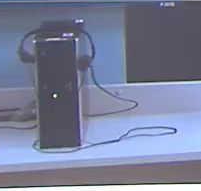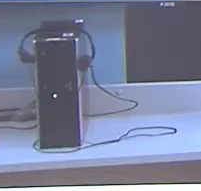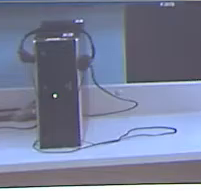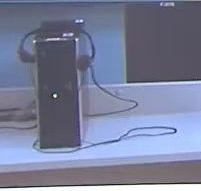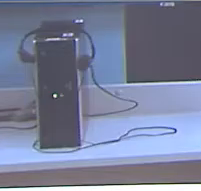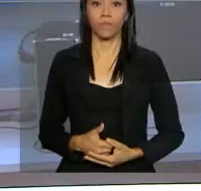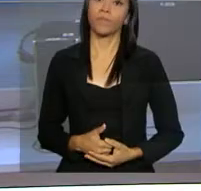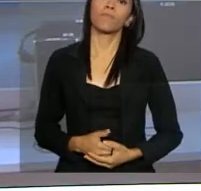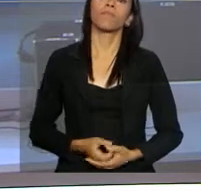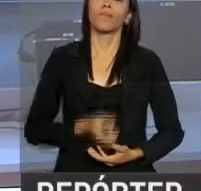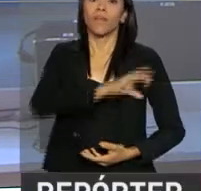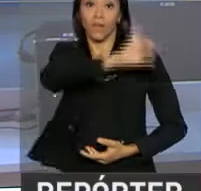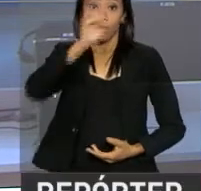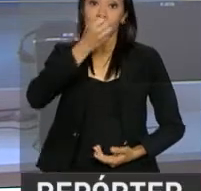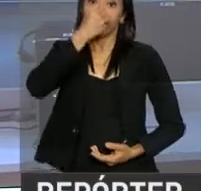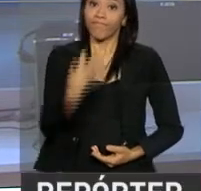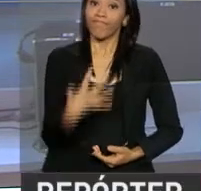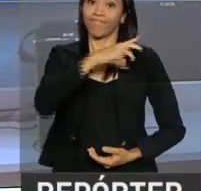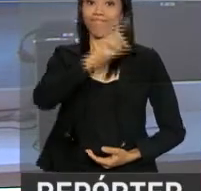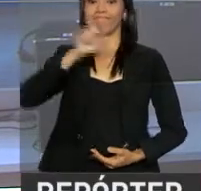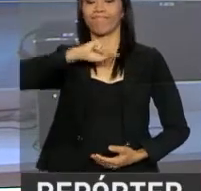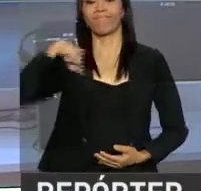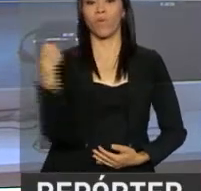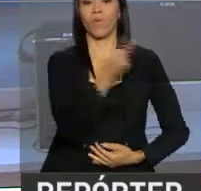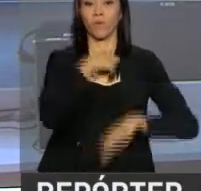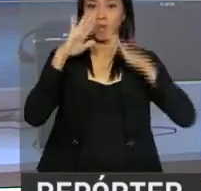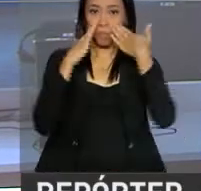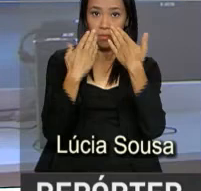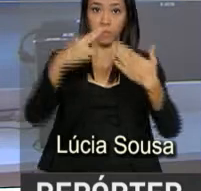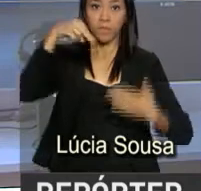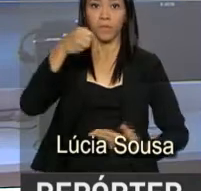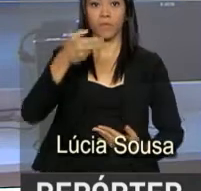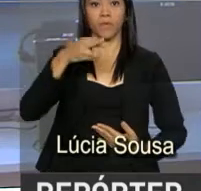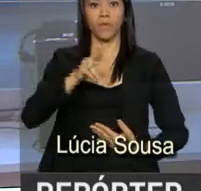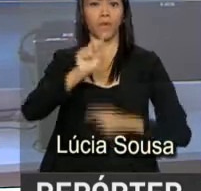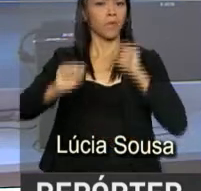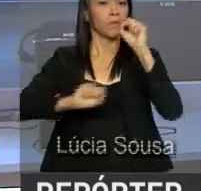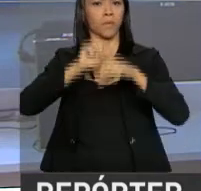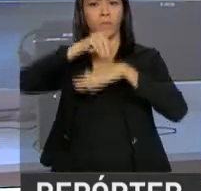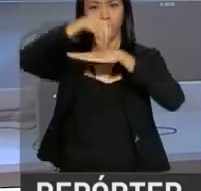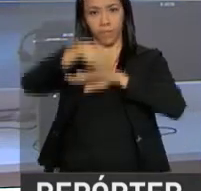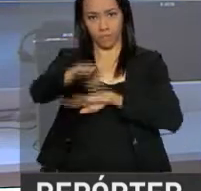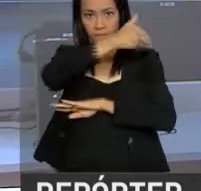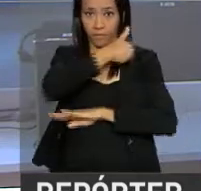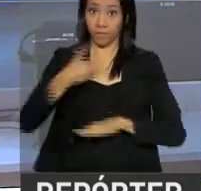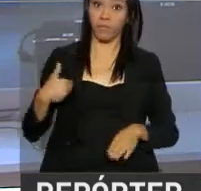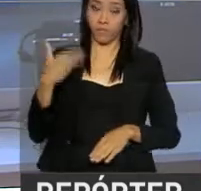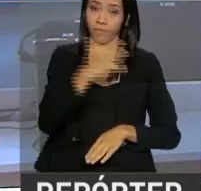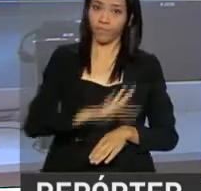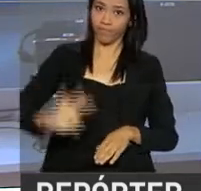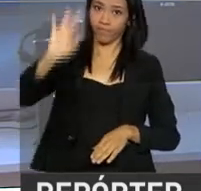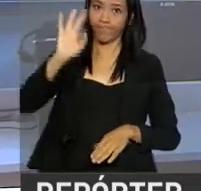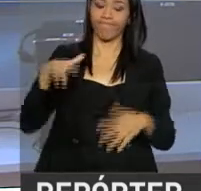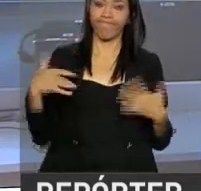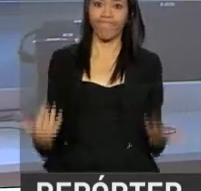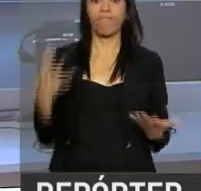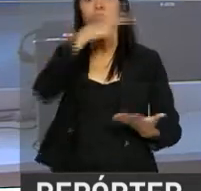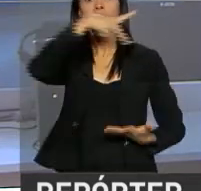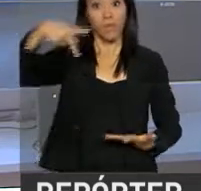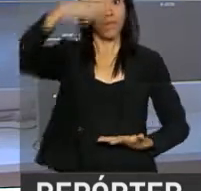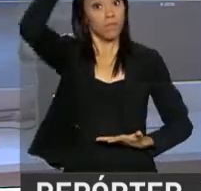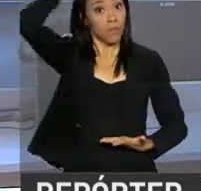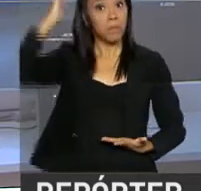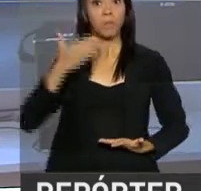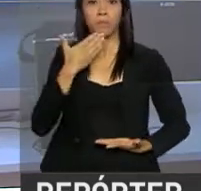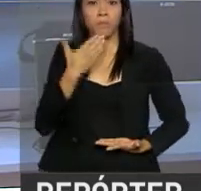olá bom dia estamos de volta com repórter mbr e as notícias do governo federal o presidente michel temer pediu